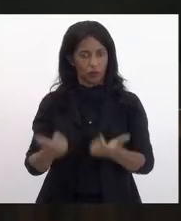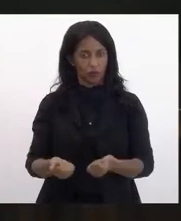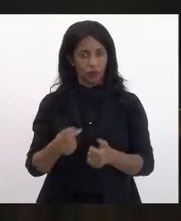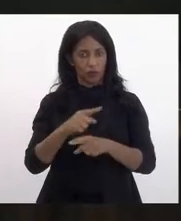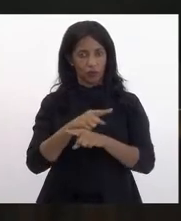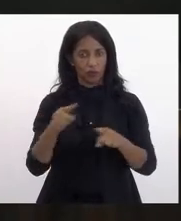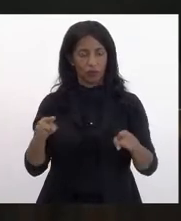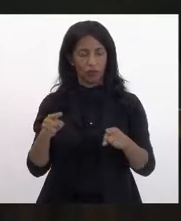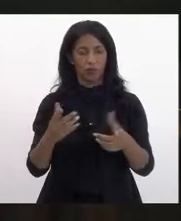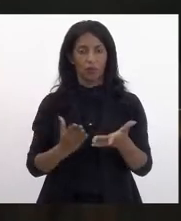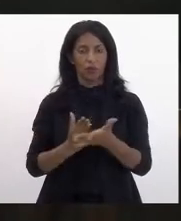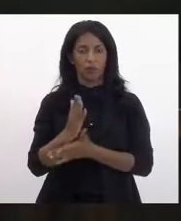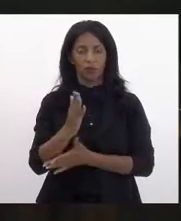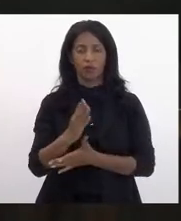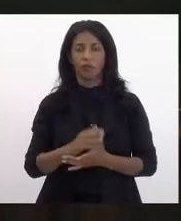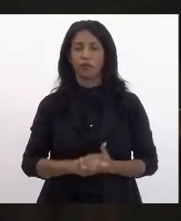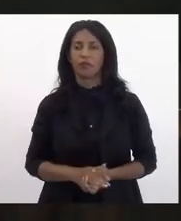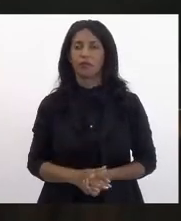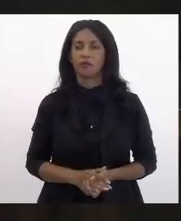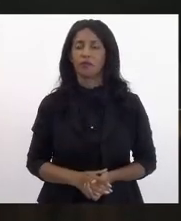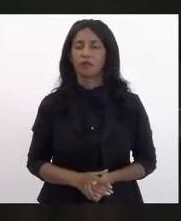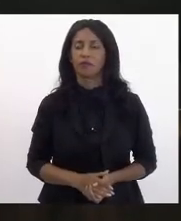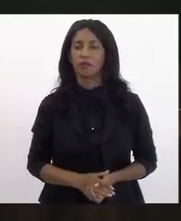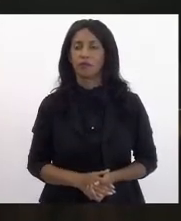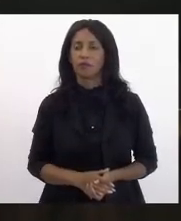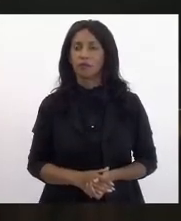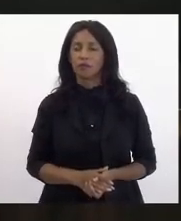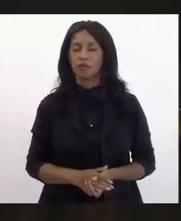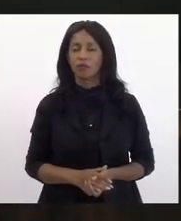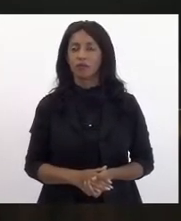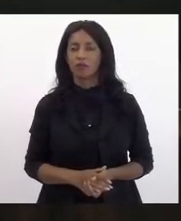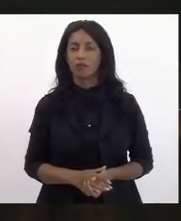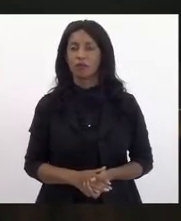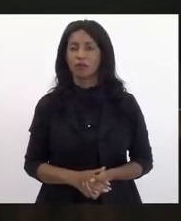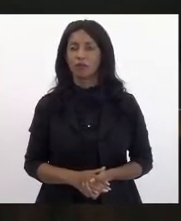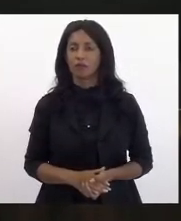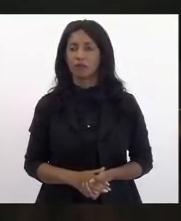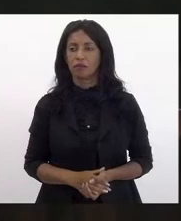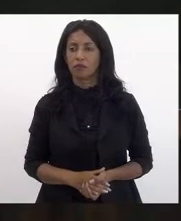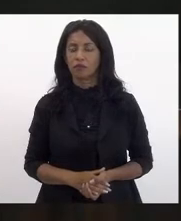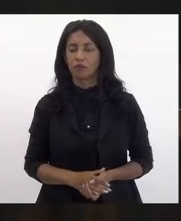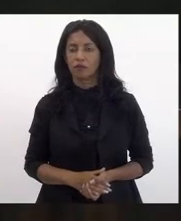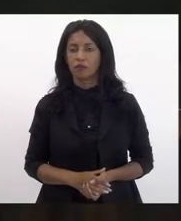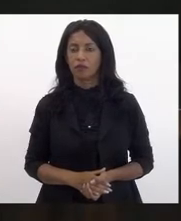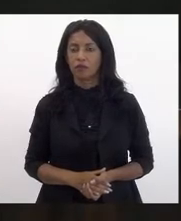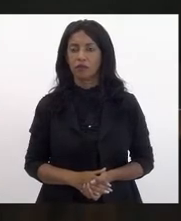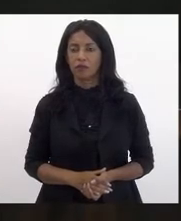estão, aprovado, vai a redação do vencido para a segunda discussão.